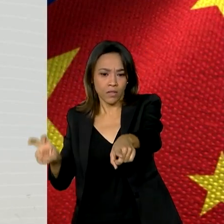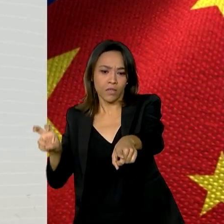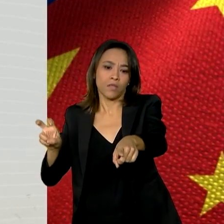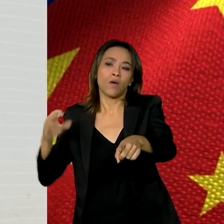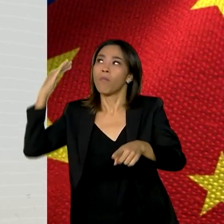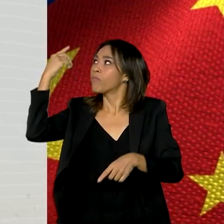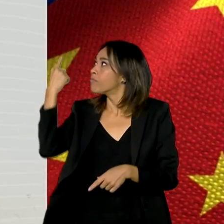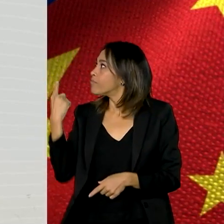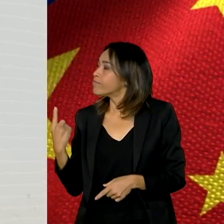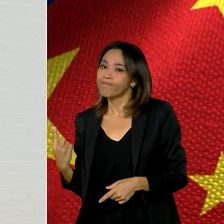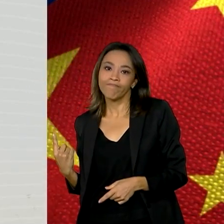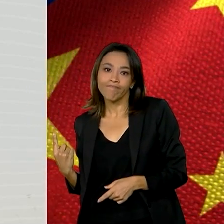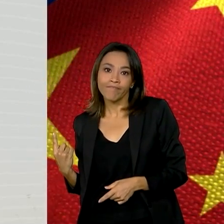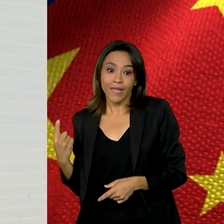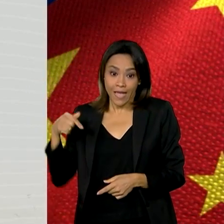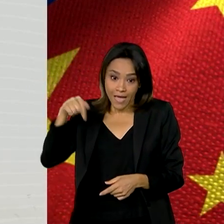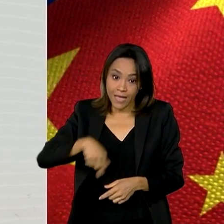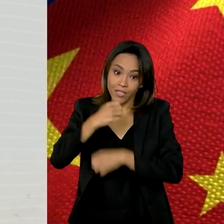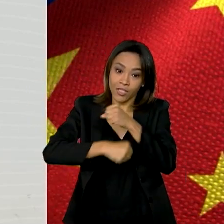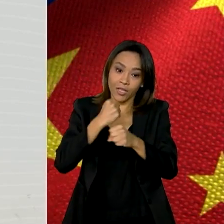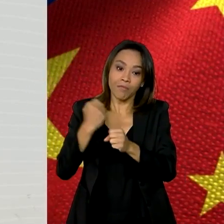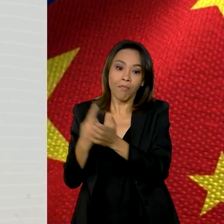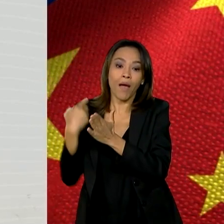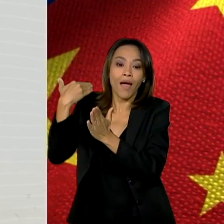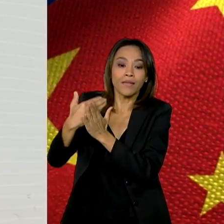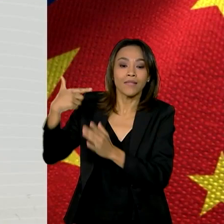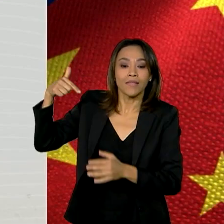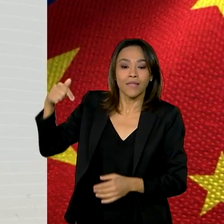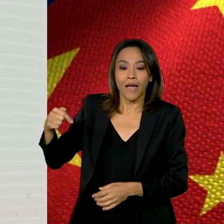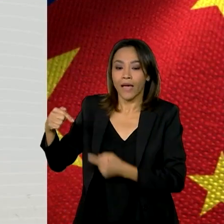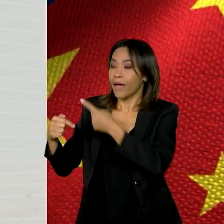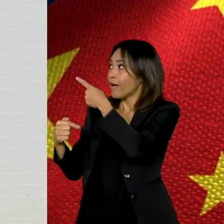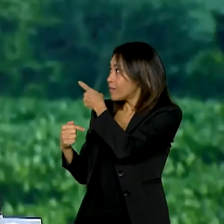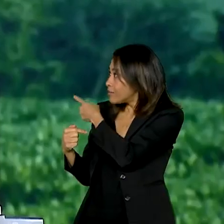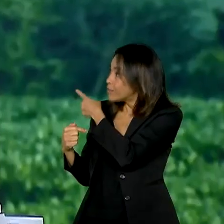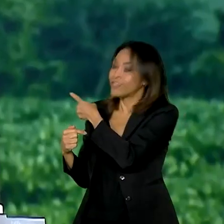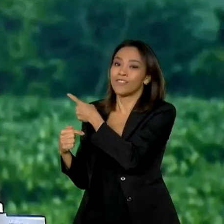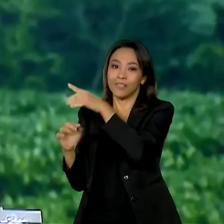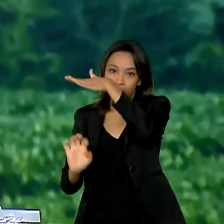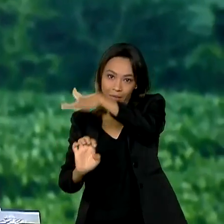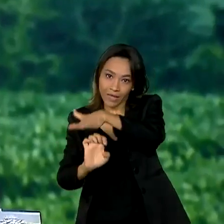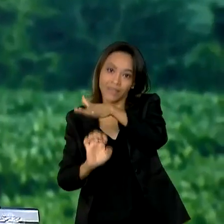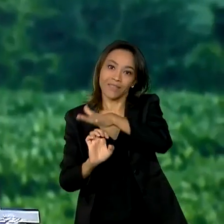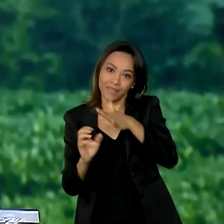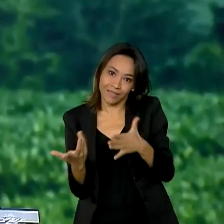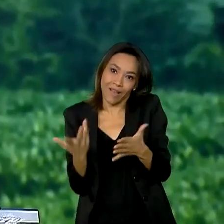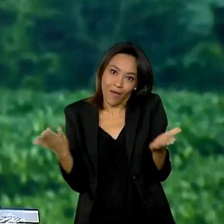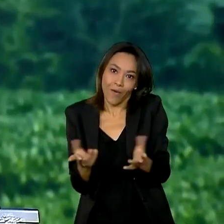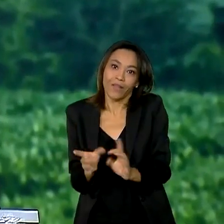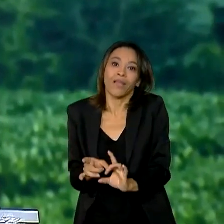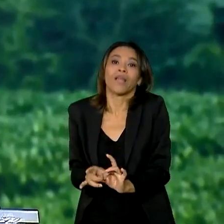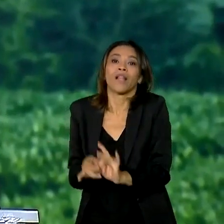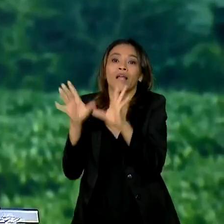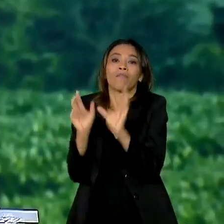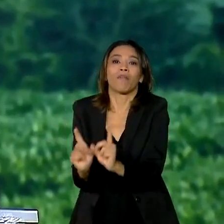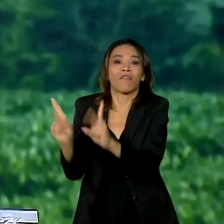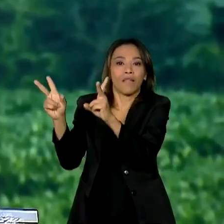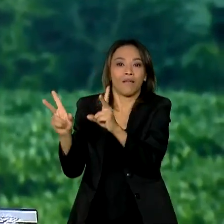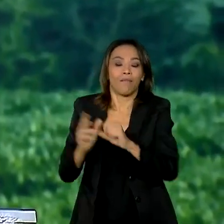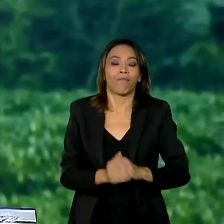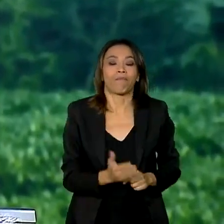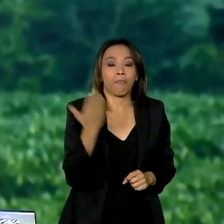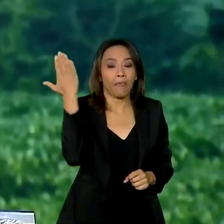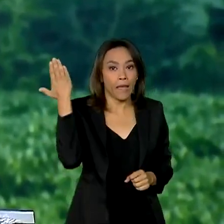semana, mais 7 frigoríficos foram credenciados a exportar soro fetal bovino. Cumprir o requisito dos países importadores é um processo